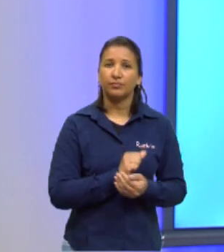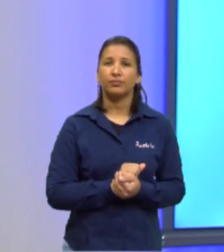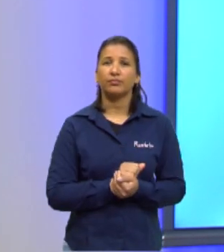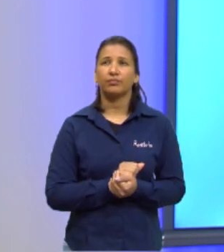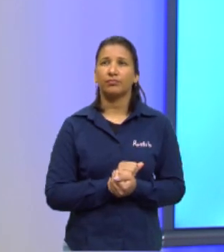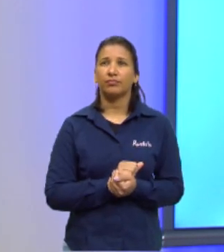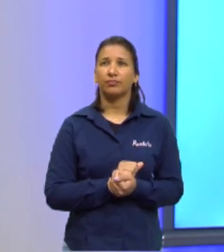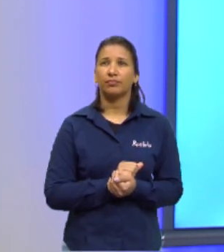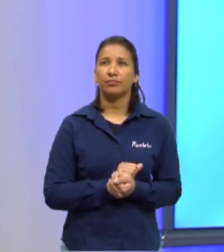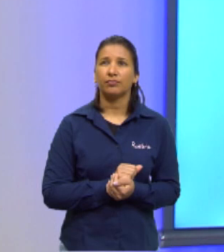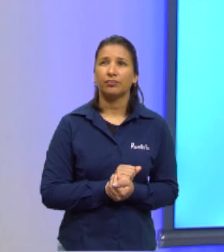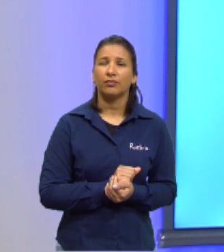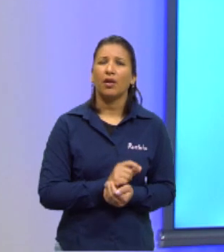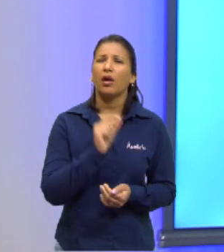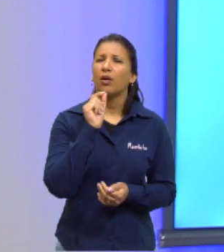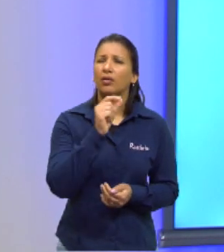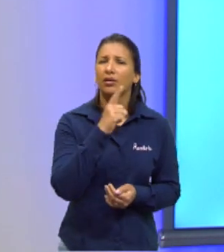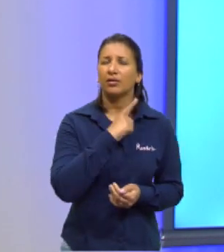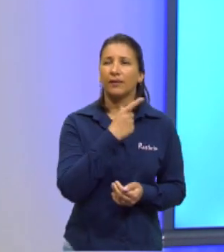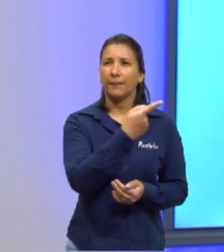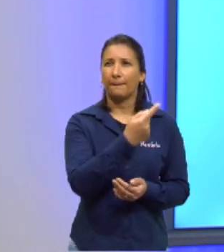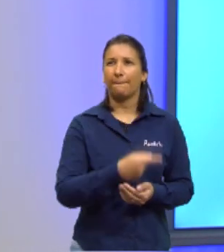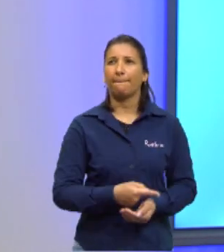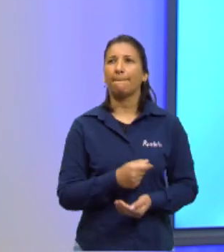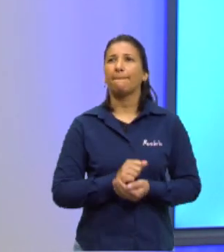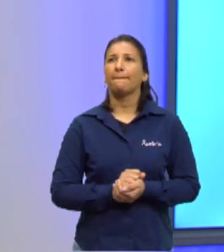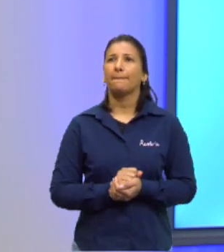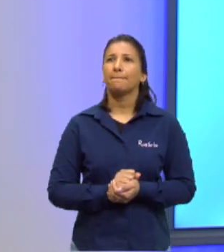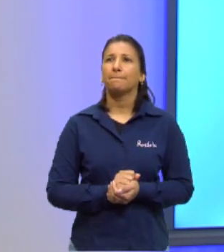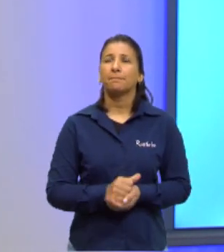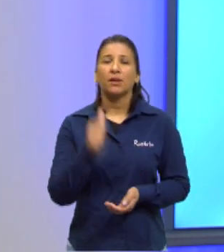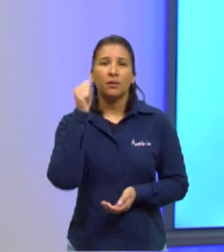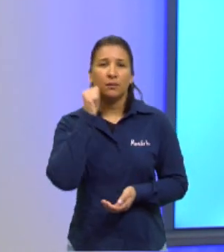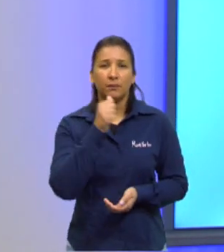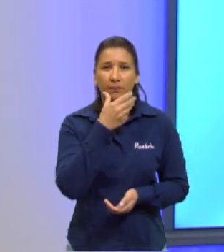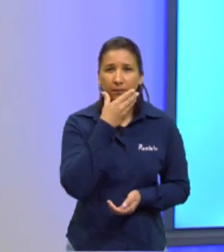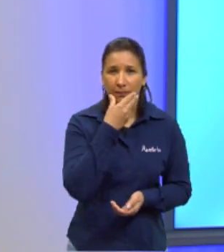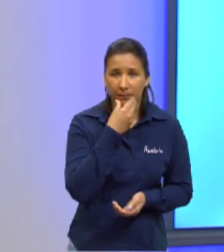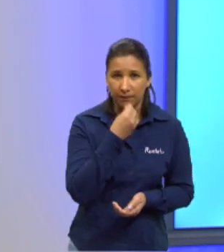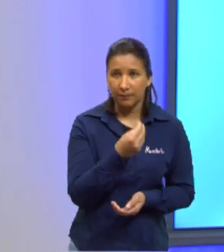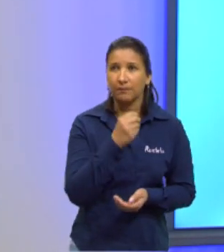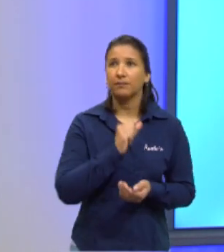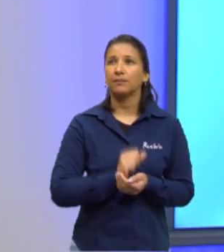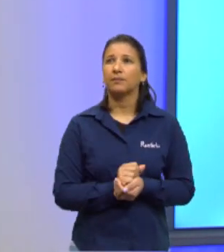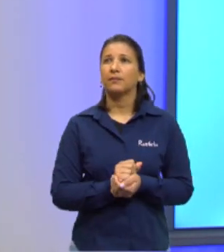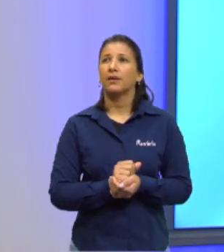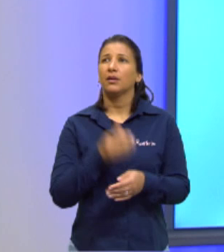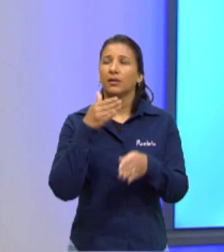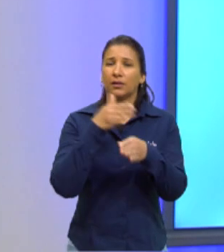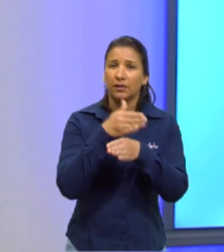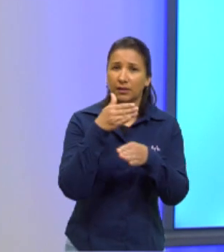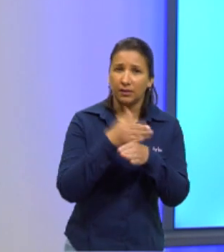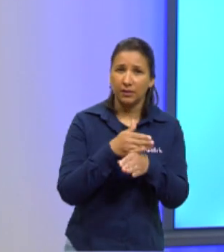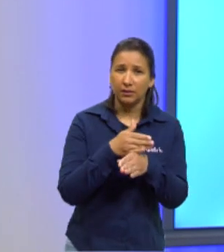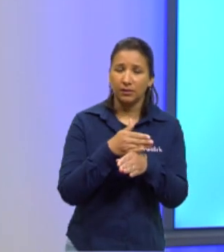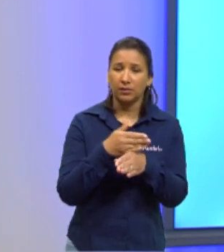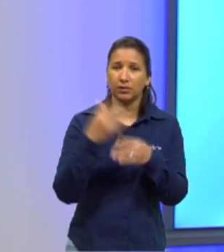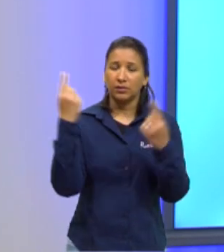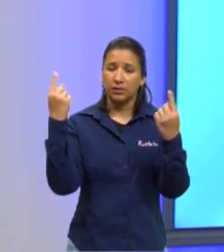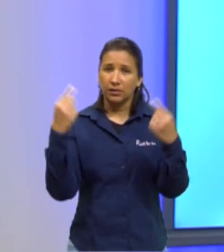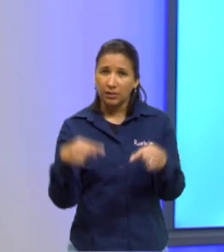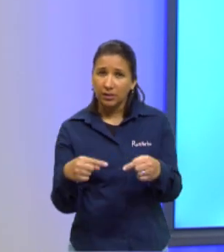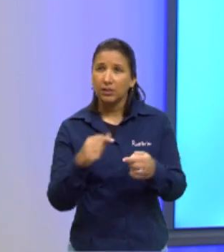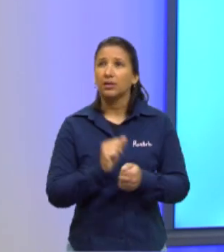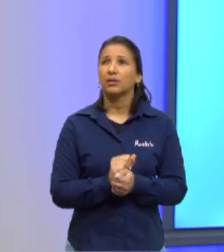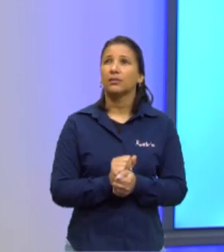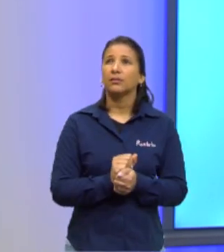problemas. O que que eu tenho aqui? Adriana e Gustavo estão participando de uma gincana na